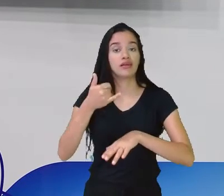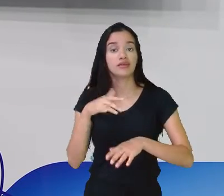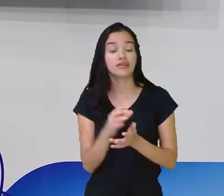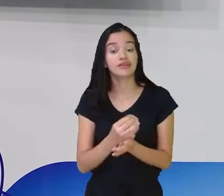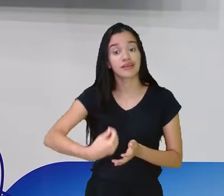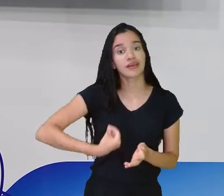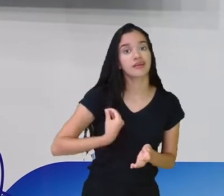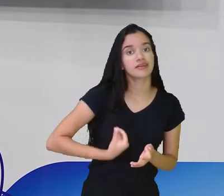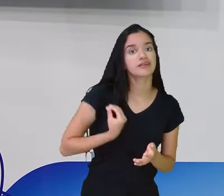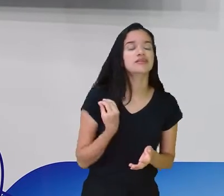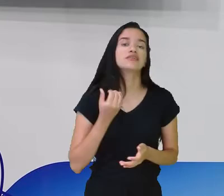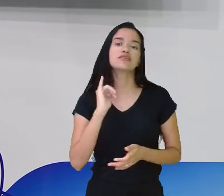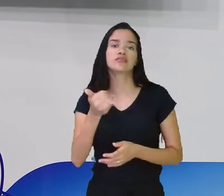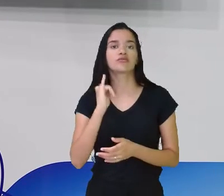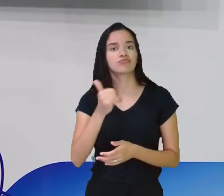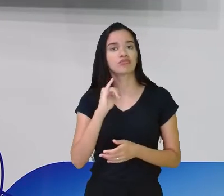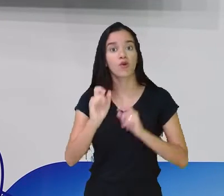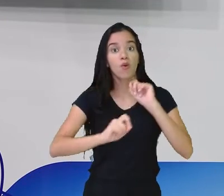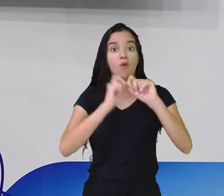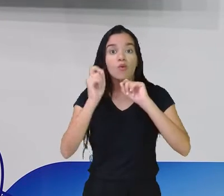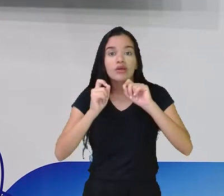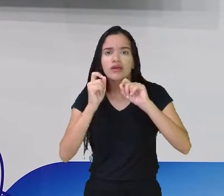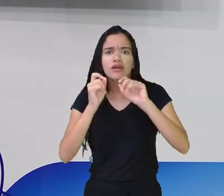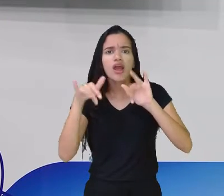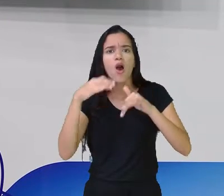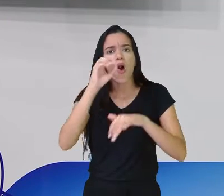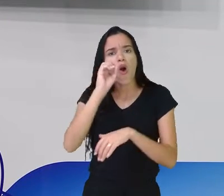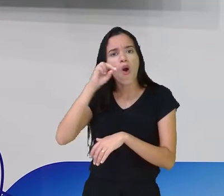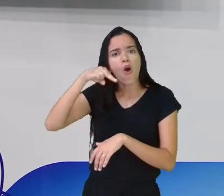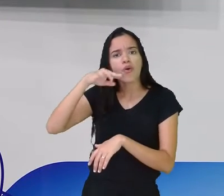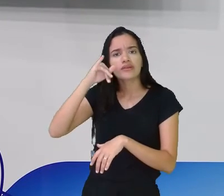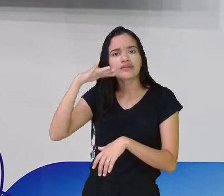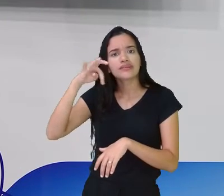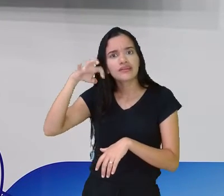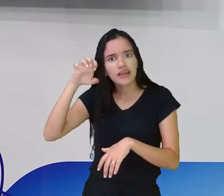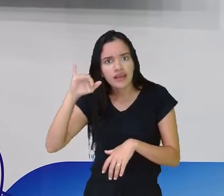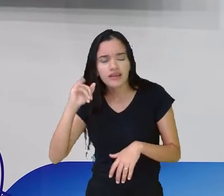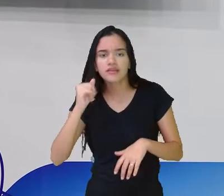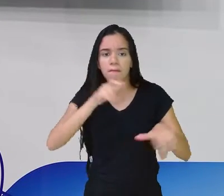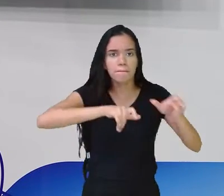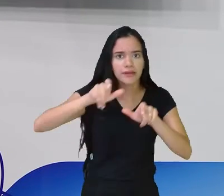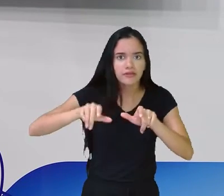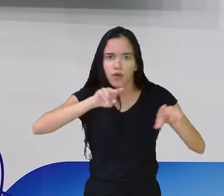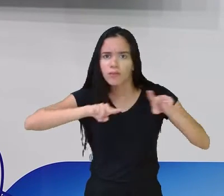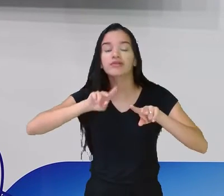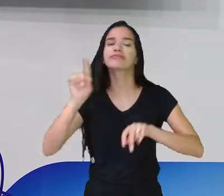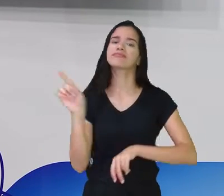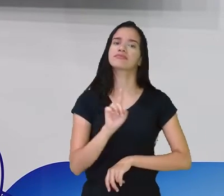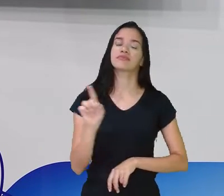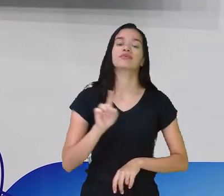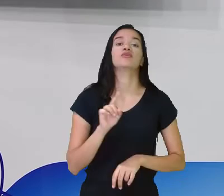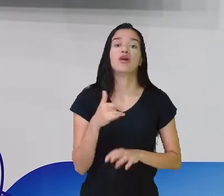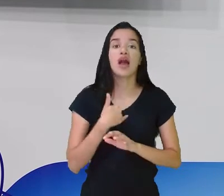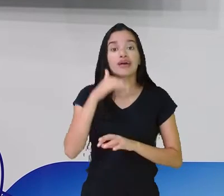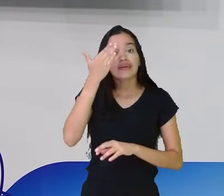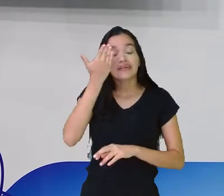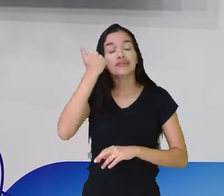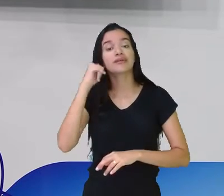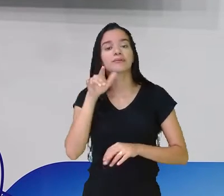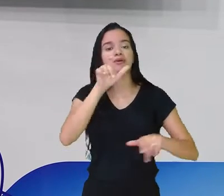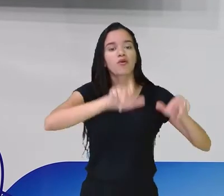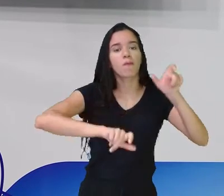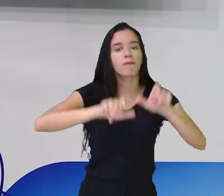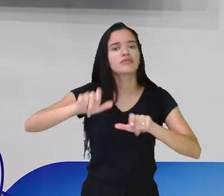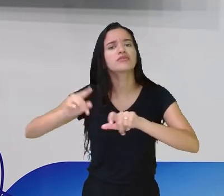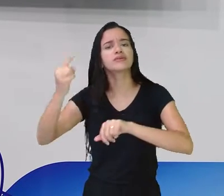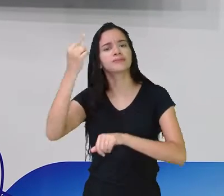um narrador onisciente. Como assim? Não é personagem nem observador, ele é onisciente. Ele sabe o que a personagem